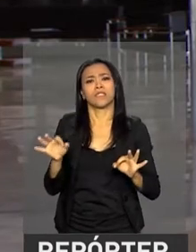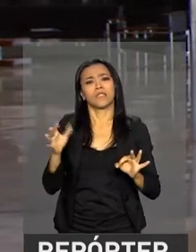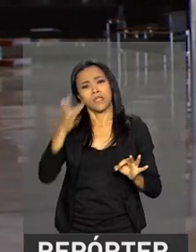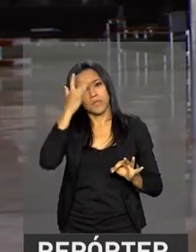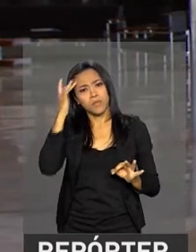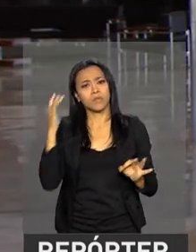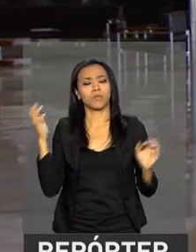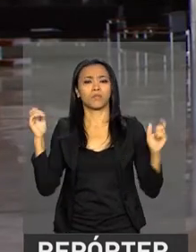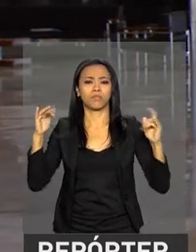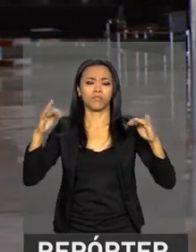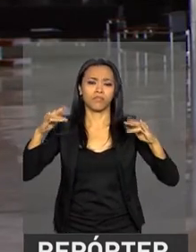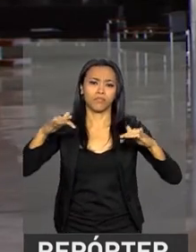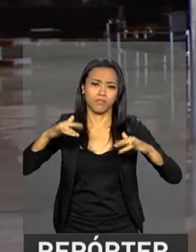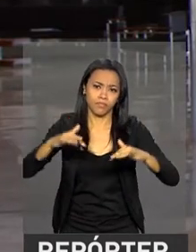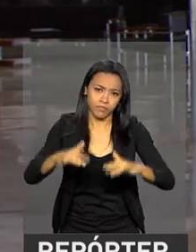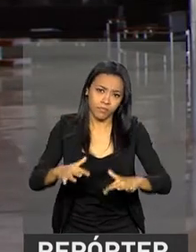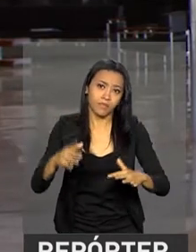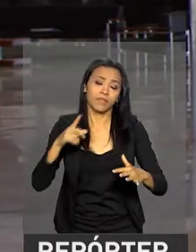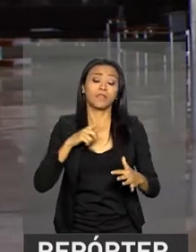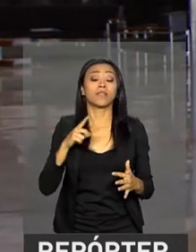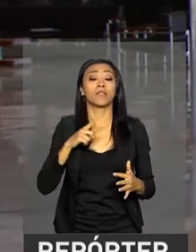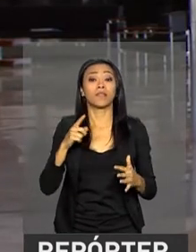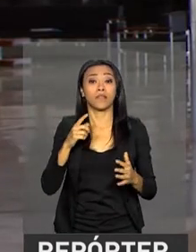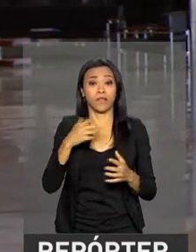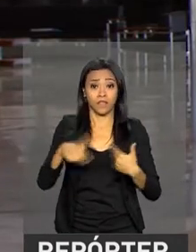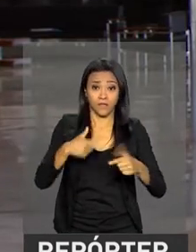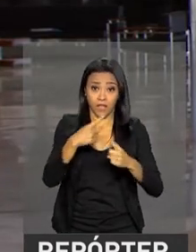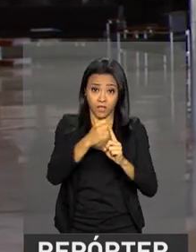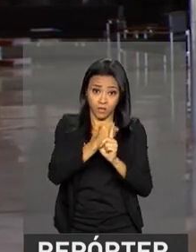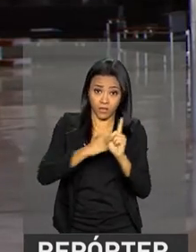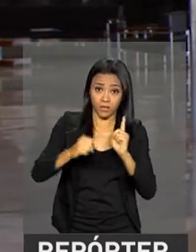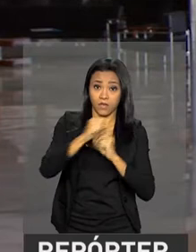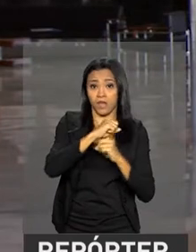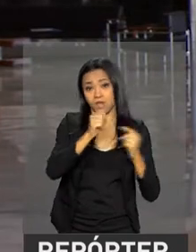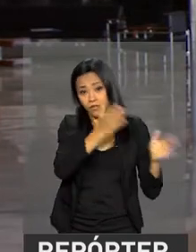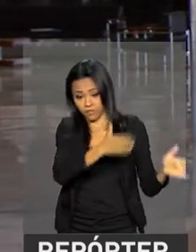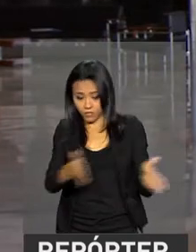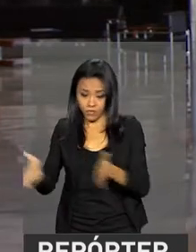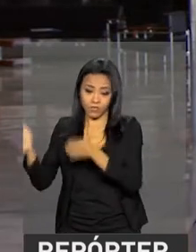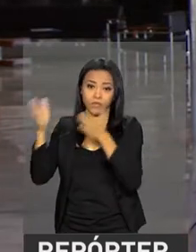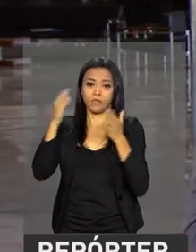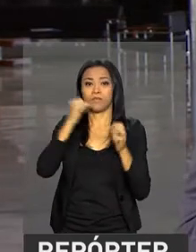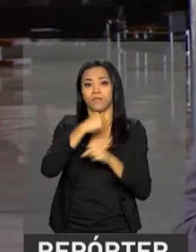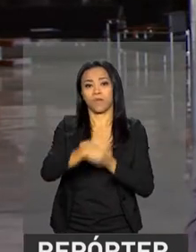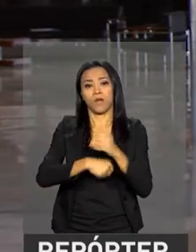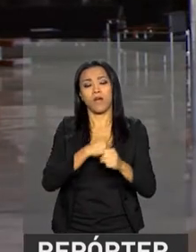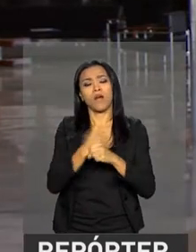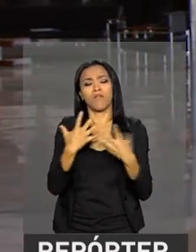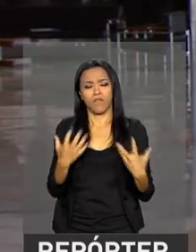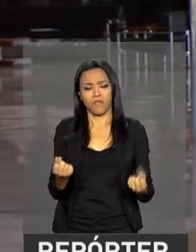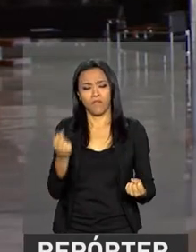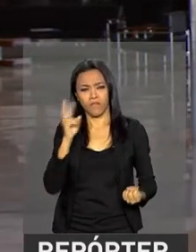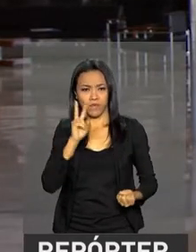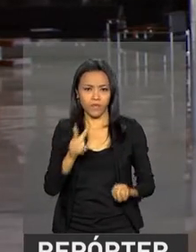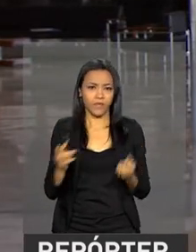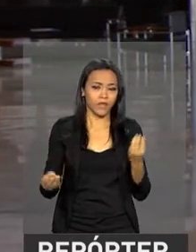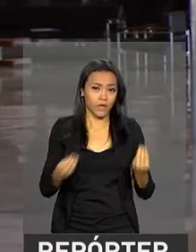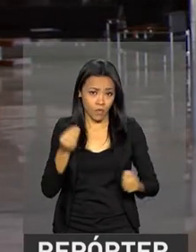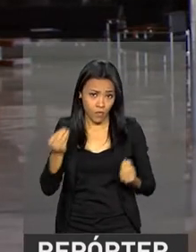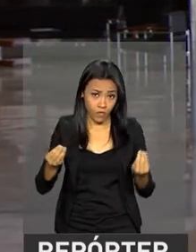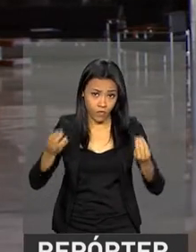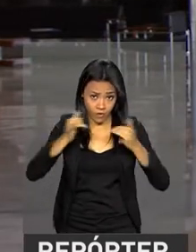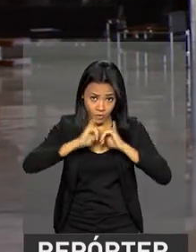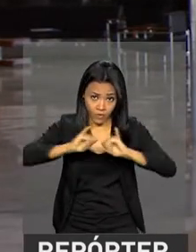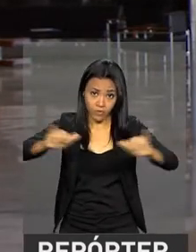também para desenvolver suas atividades e ações sociais durante todo o ano. Vamos ver então como é que foi essa doação, esse anúncio